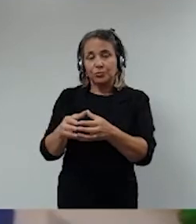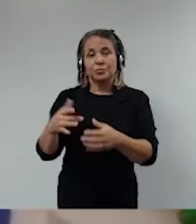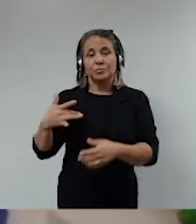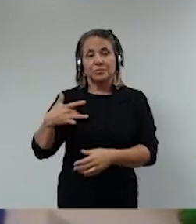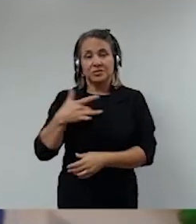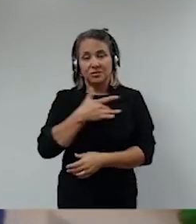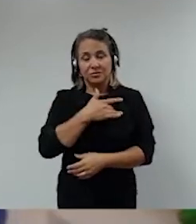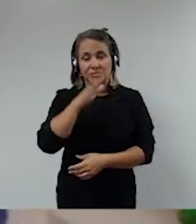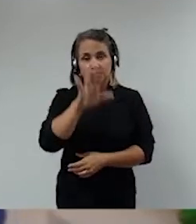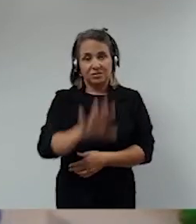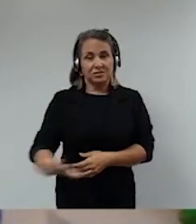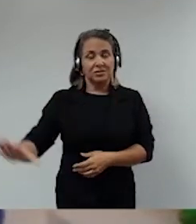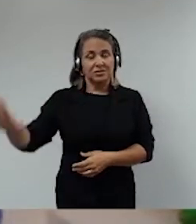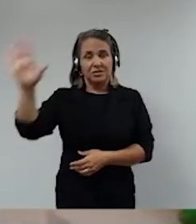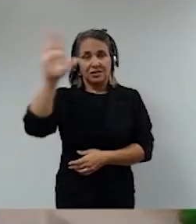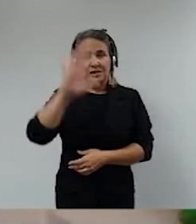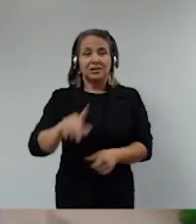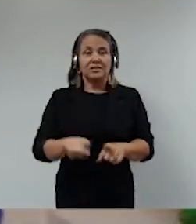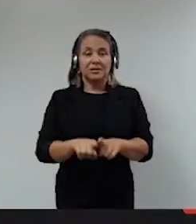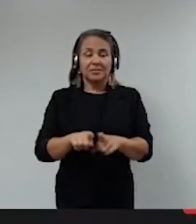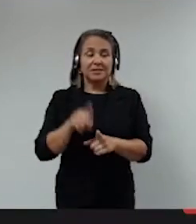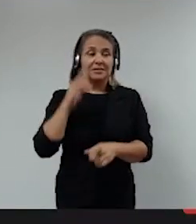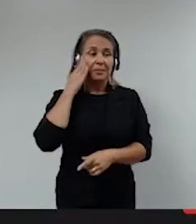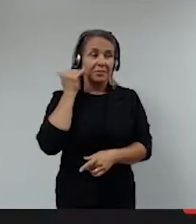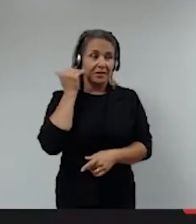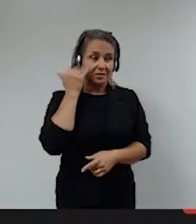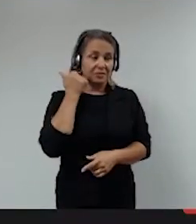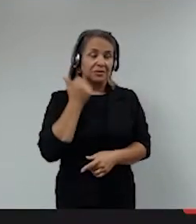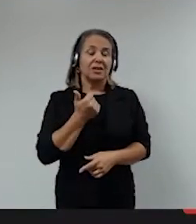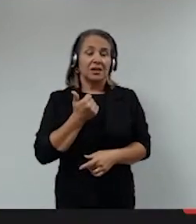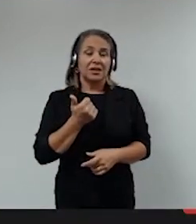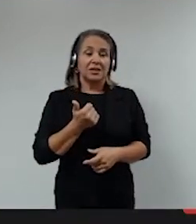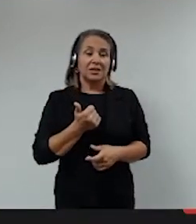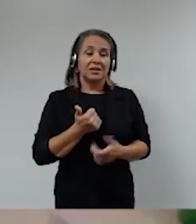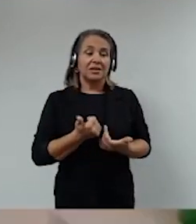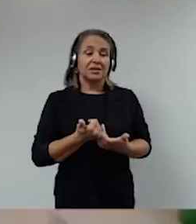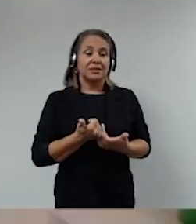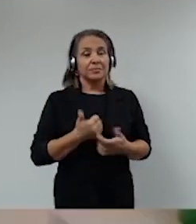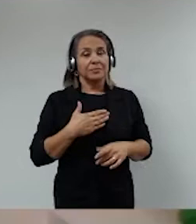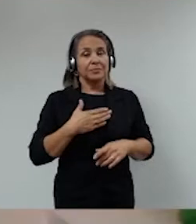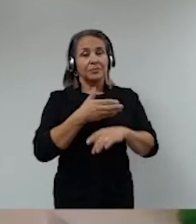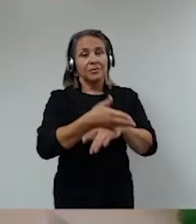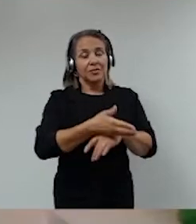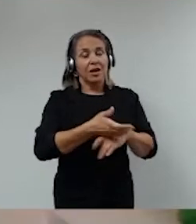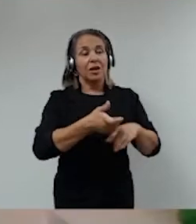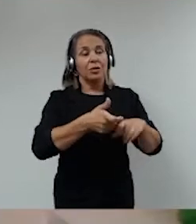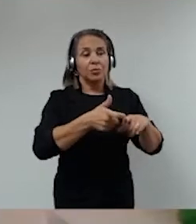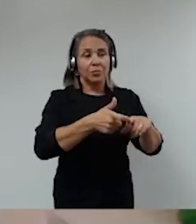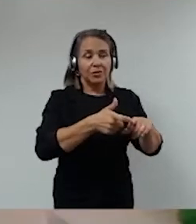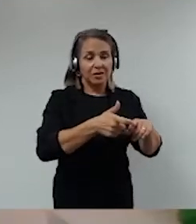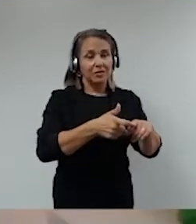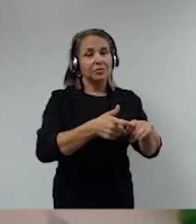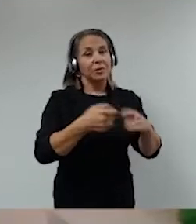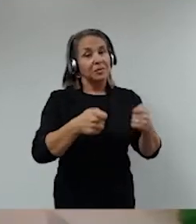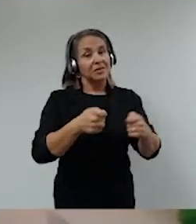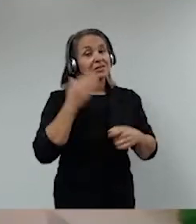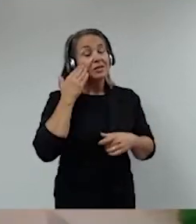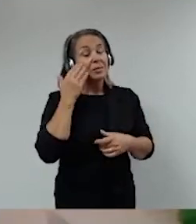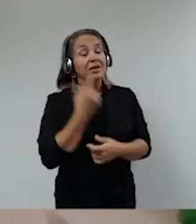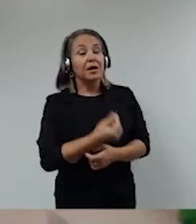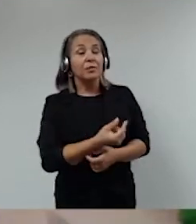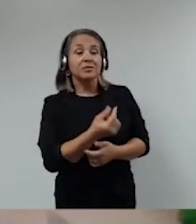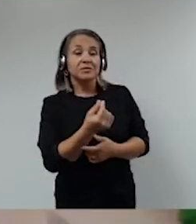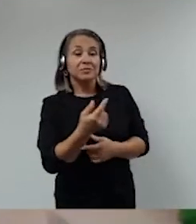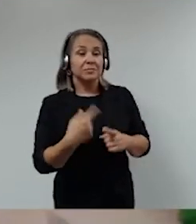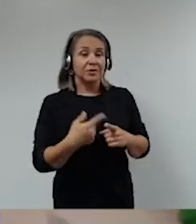Saúde Nacional foi no sentido que as consultas médicas, por exemplo, os valores devem ser mantidos por várias questões, porque o médico vai